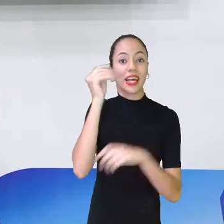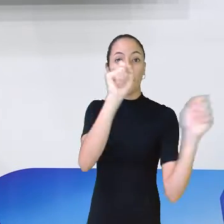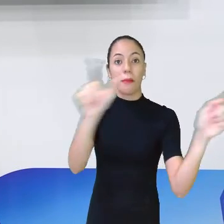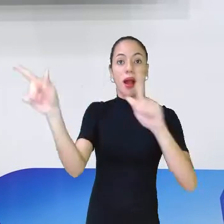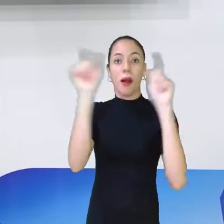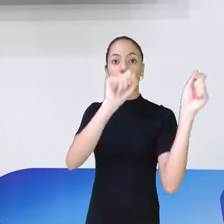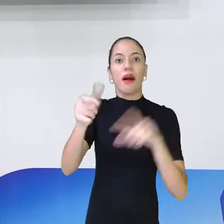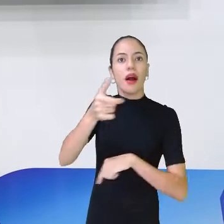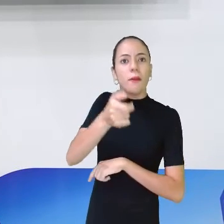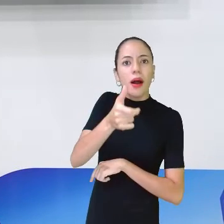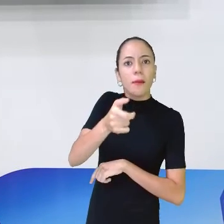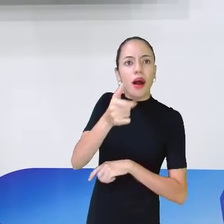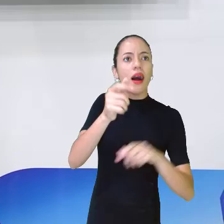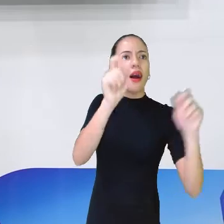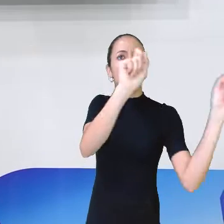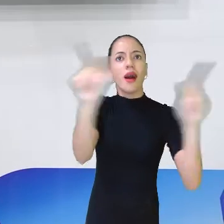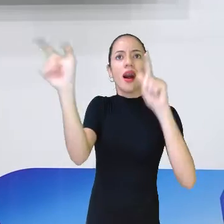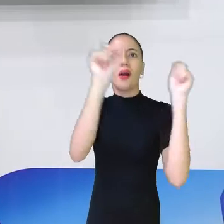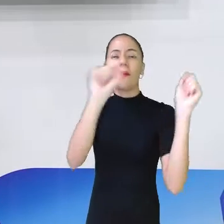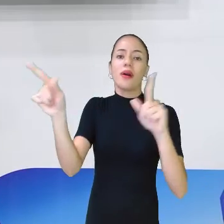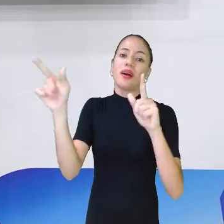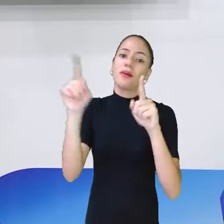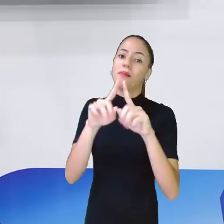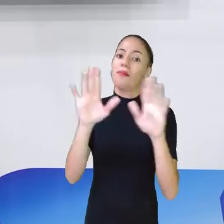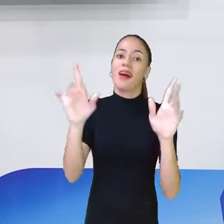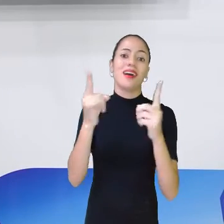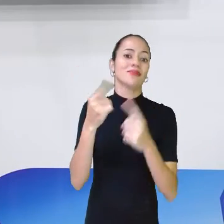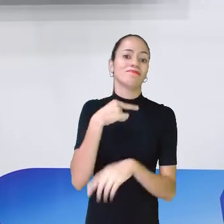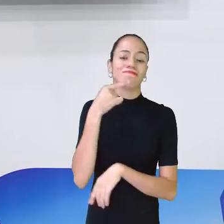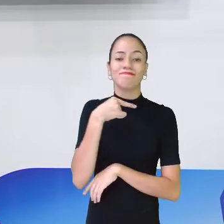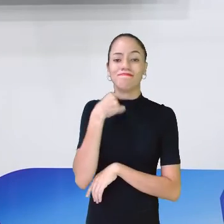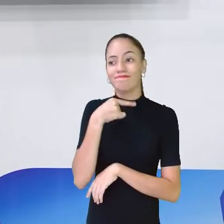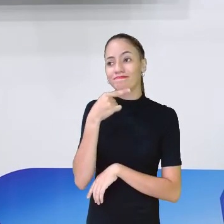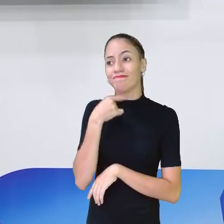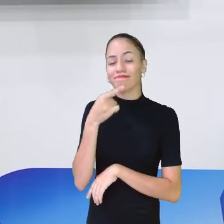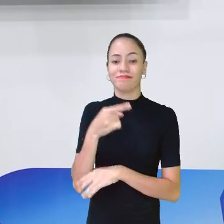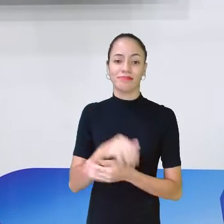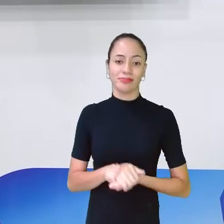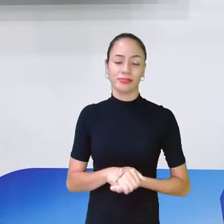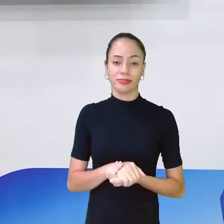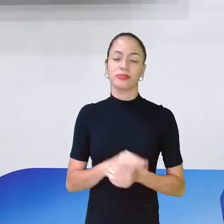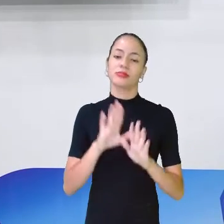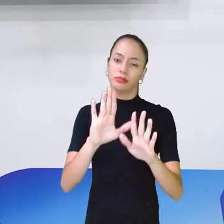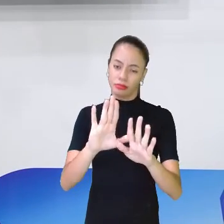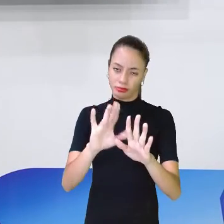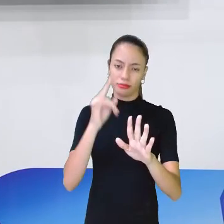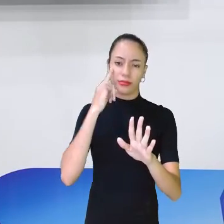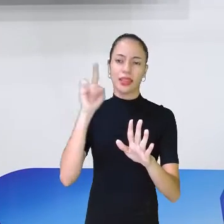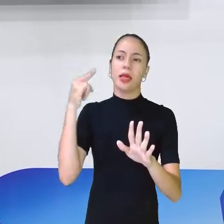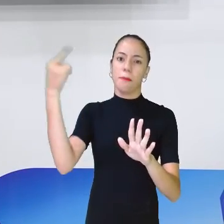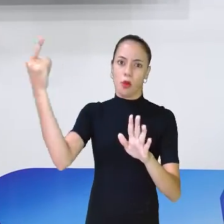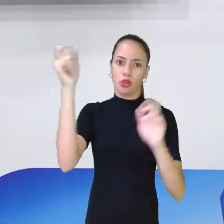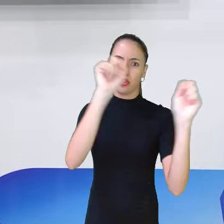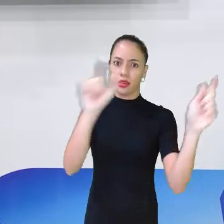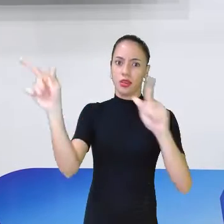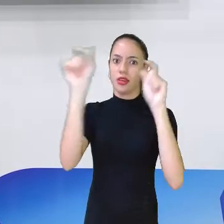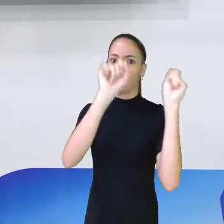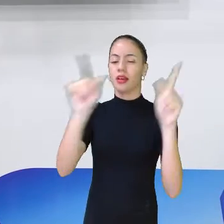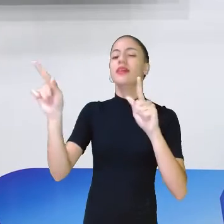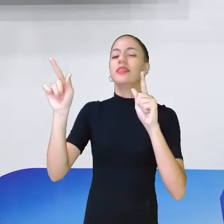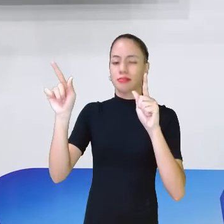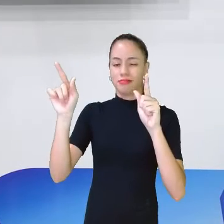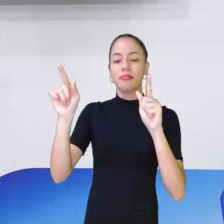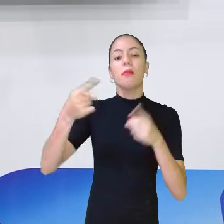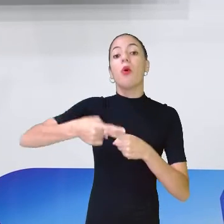Tá ligado? Tá ligado, mas só que eles não estão avançando. Mas enfim, daqui a pouco o slide vai avançar, porque nós temos o quê? Uma